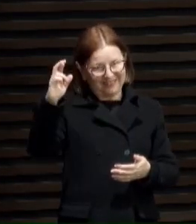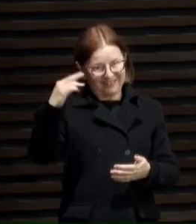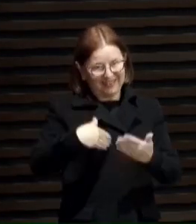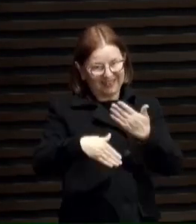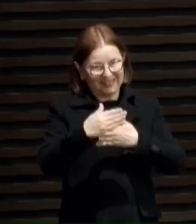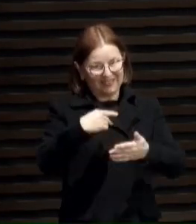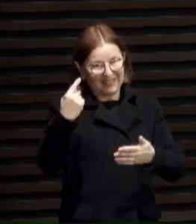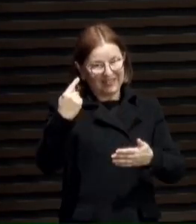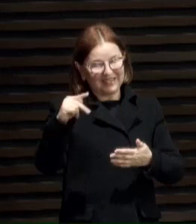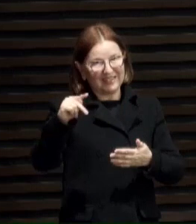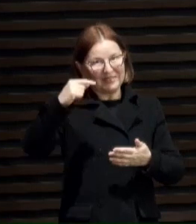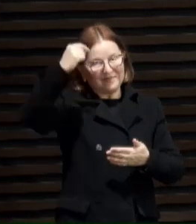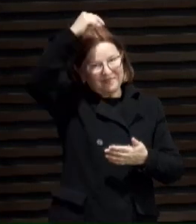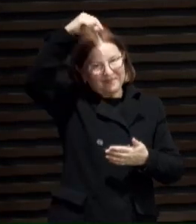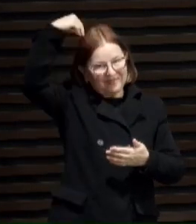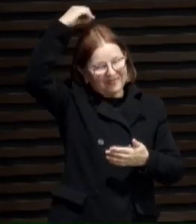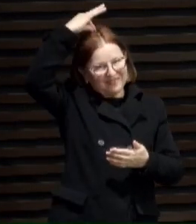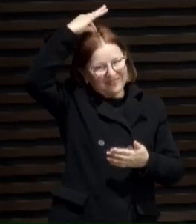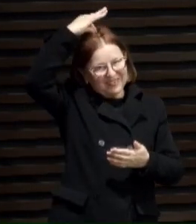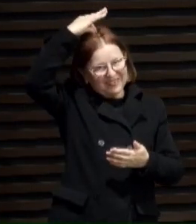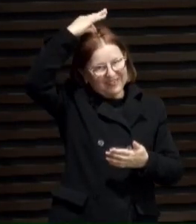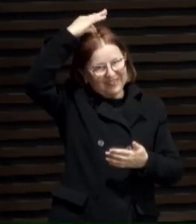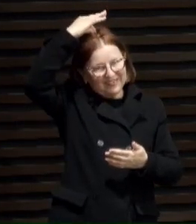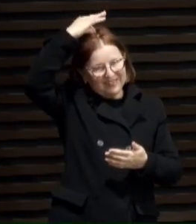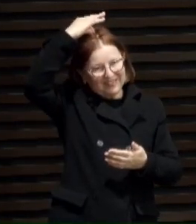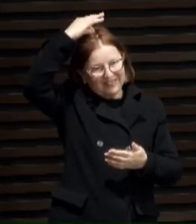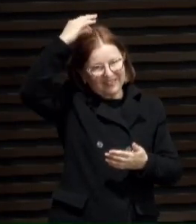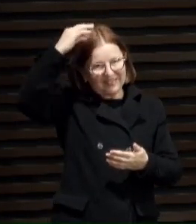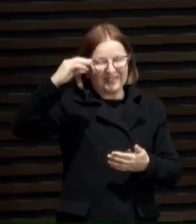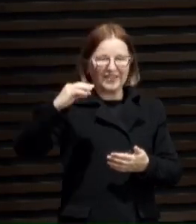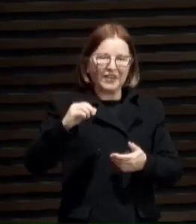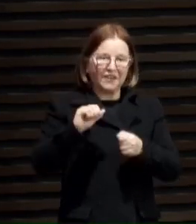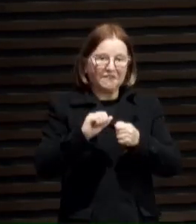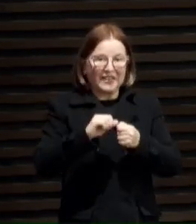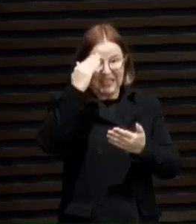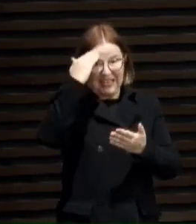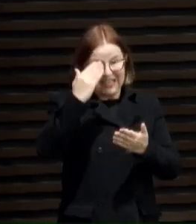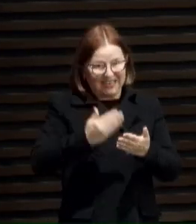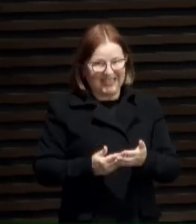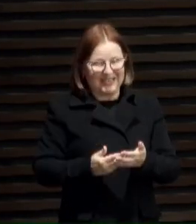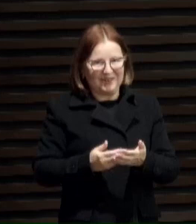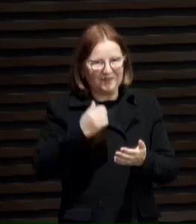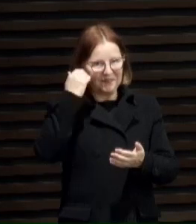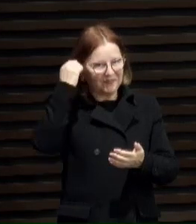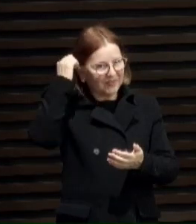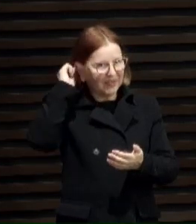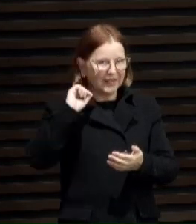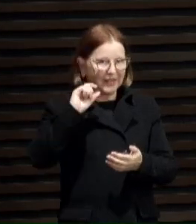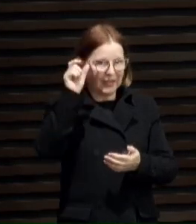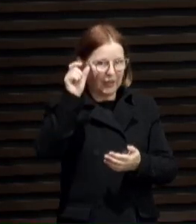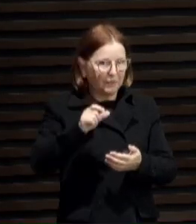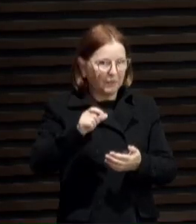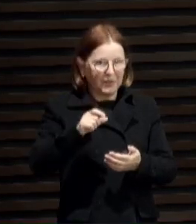do seu Santo Espírito, venha convencer aquele que ainda tem dúvida do pecado, da